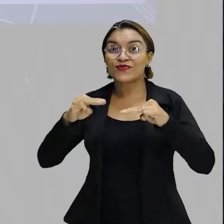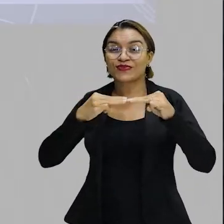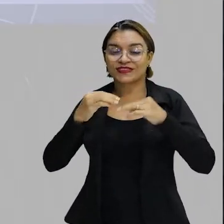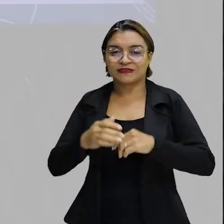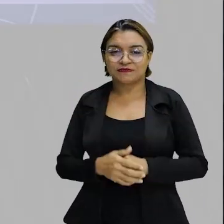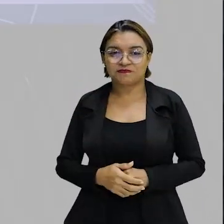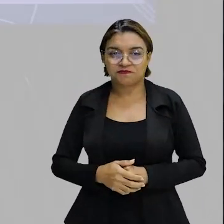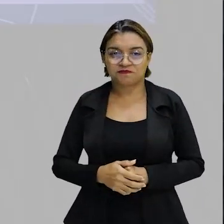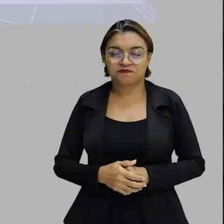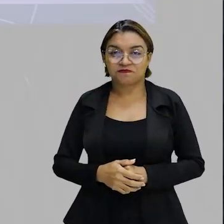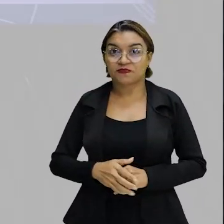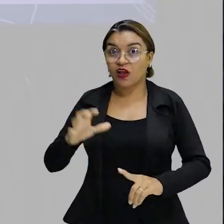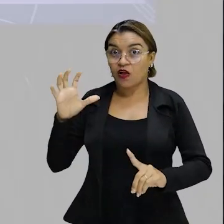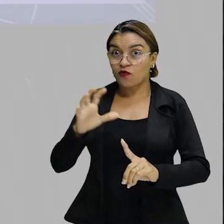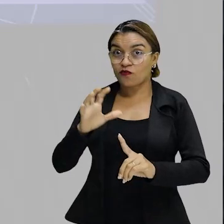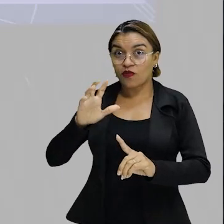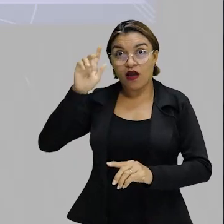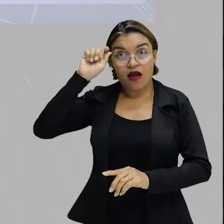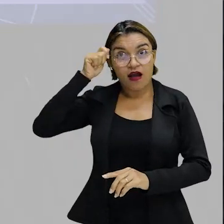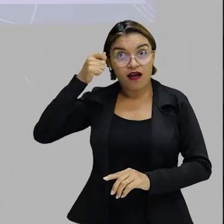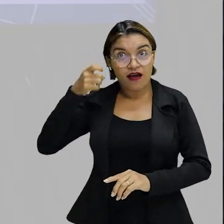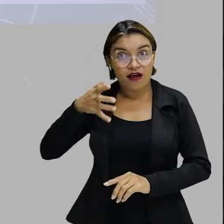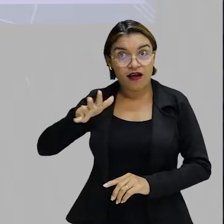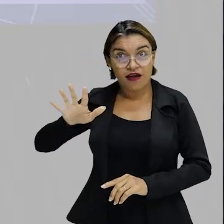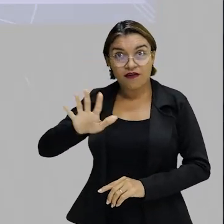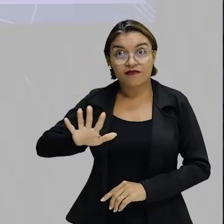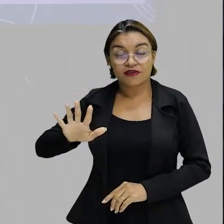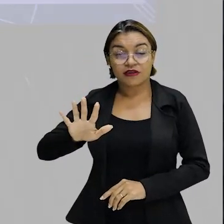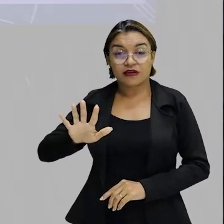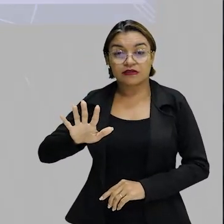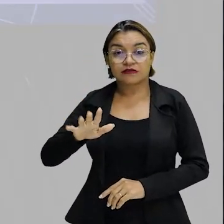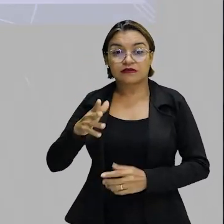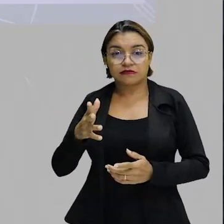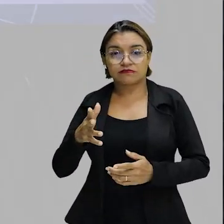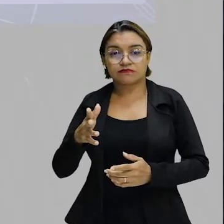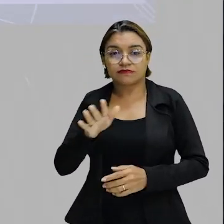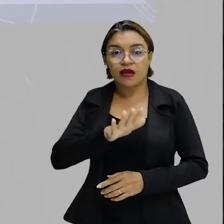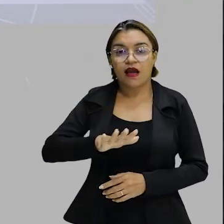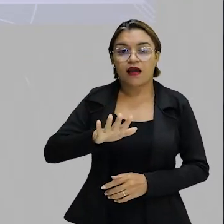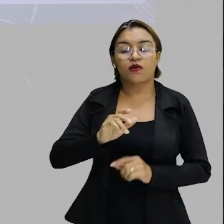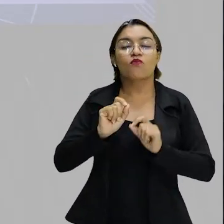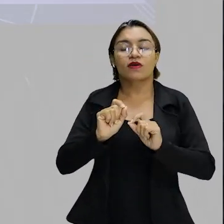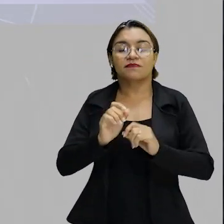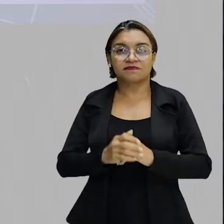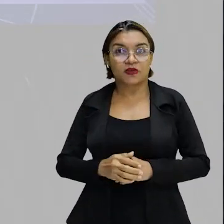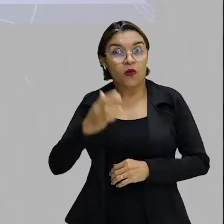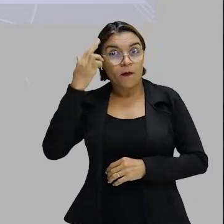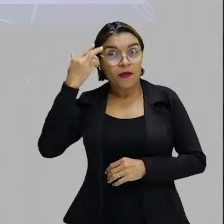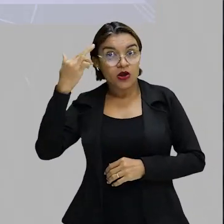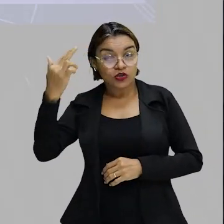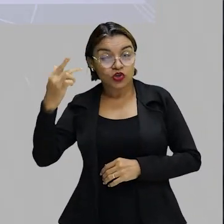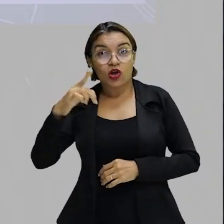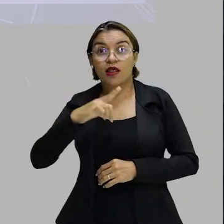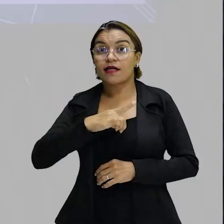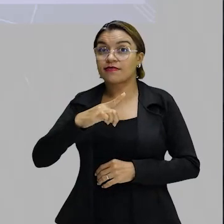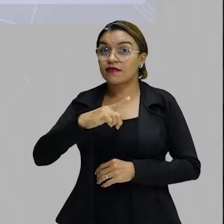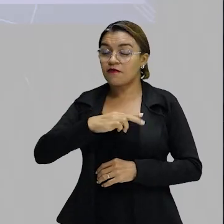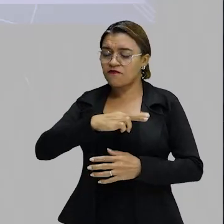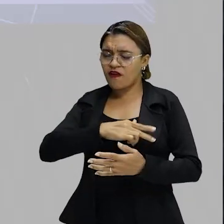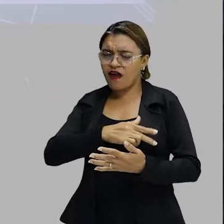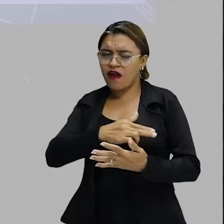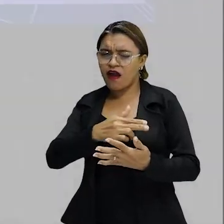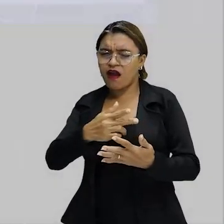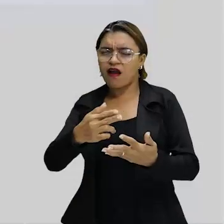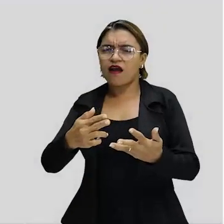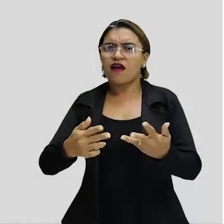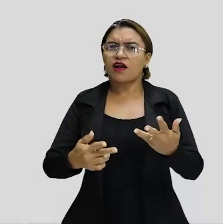influência africana na produção musical. Claro, é uma história muito rica, é uma história também com